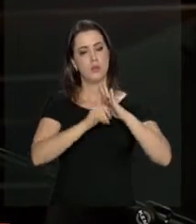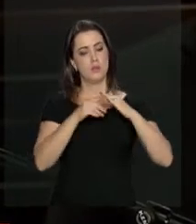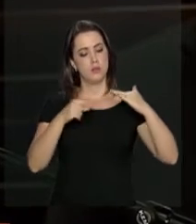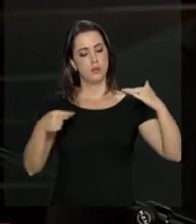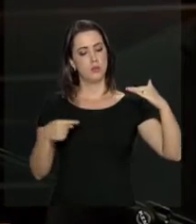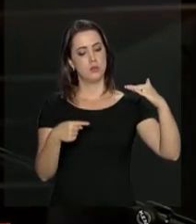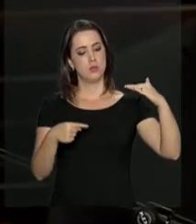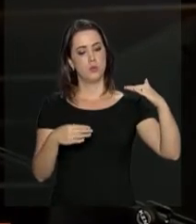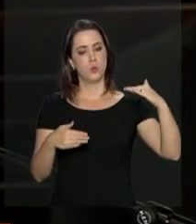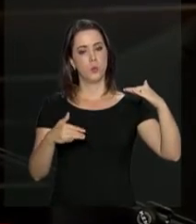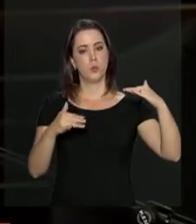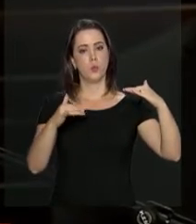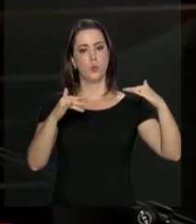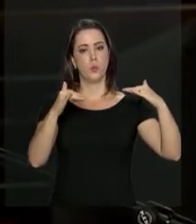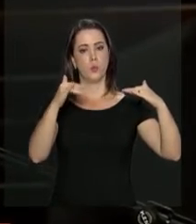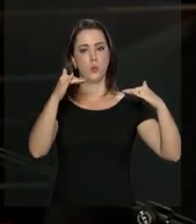bruto em 6.9 por cento